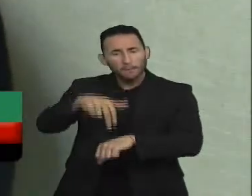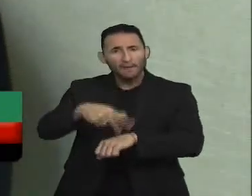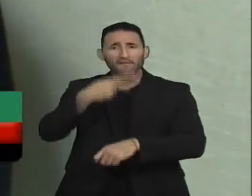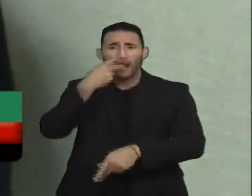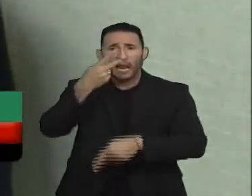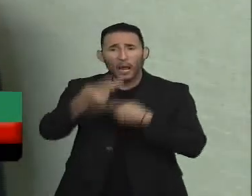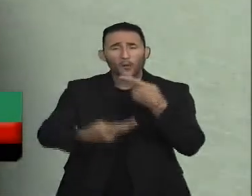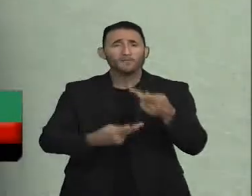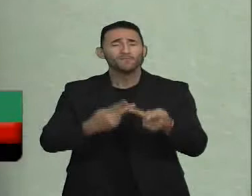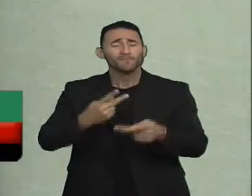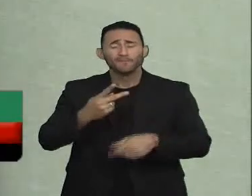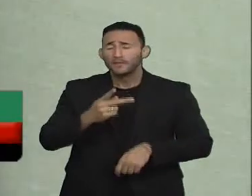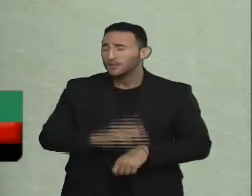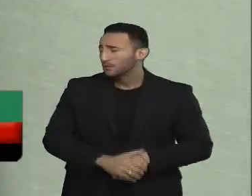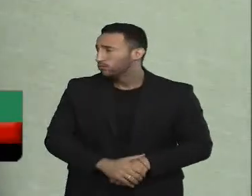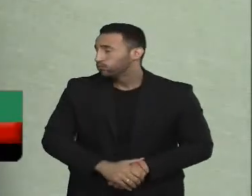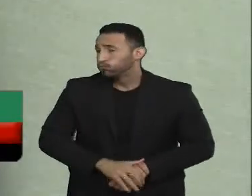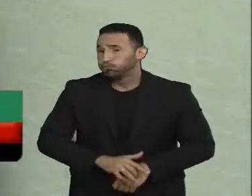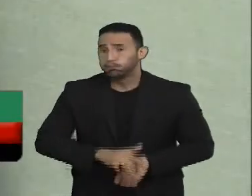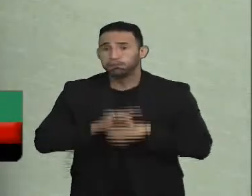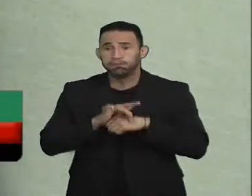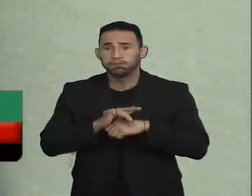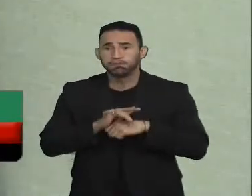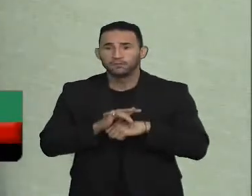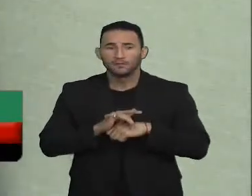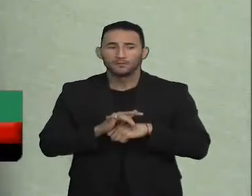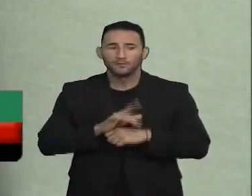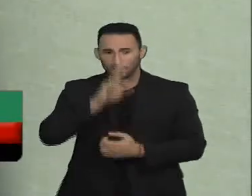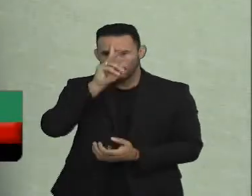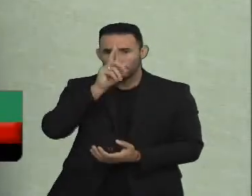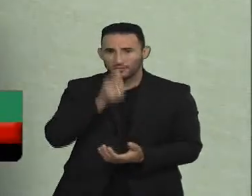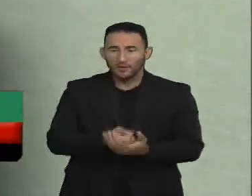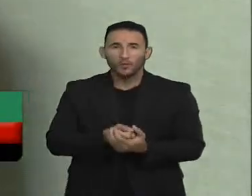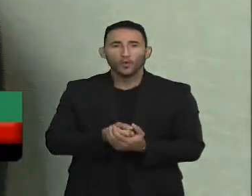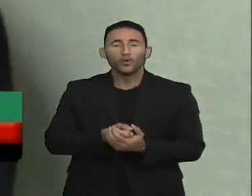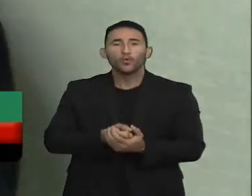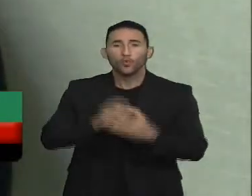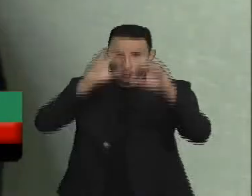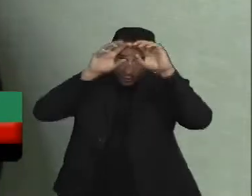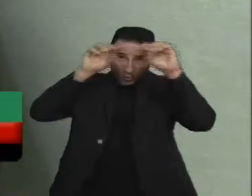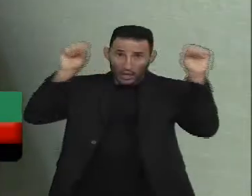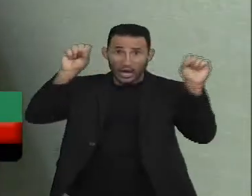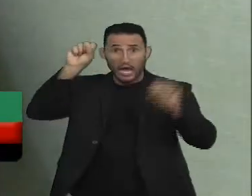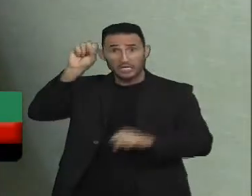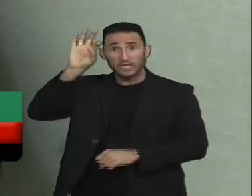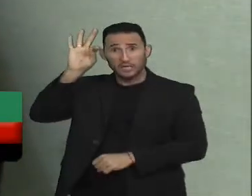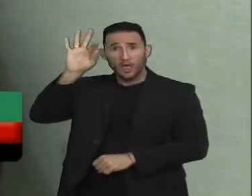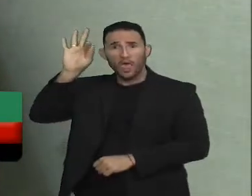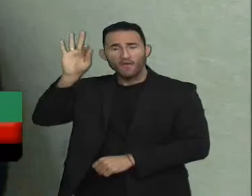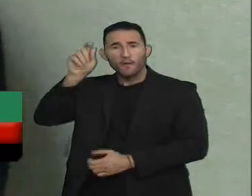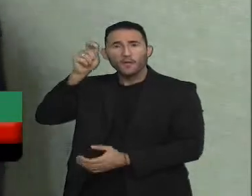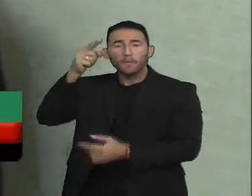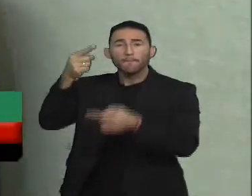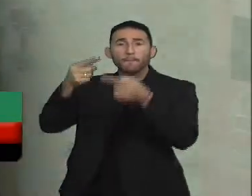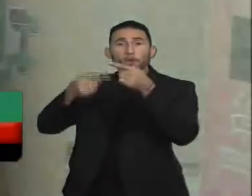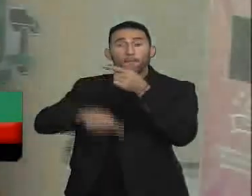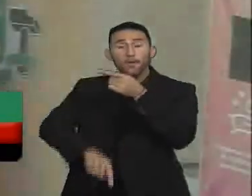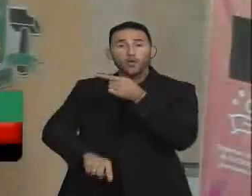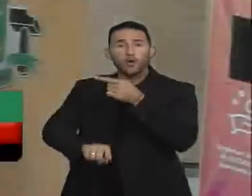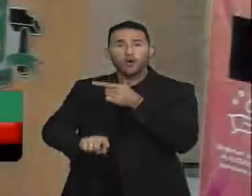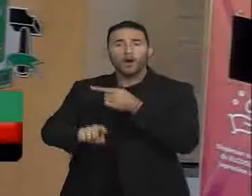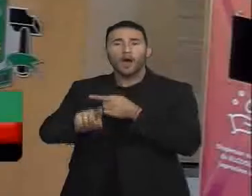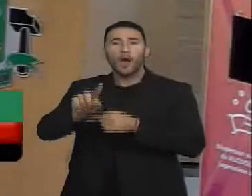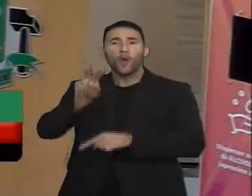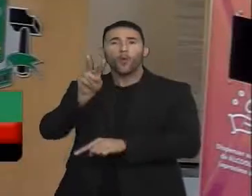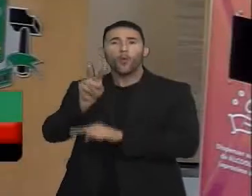lamentar a decisão da sexta turma do STF, que estava aí proibindo as guardas municipais,